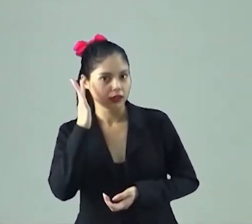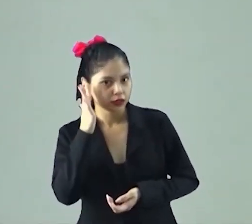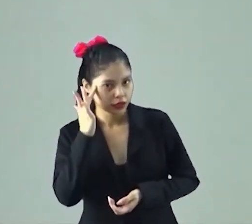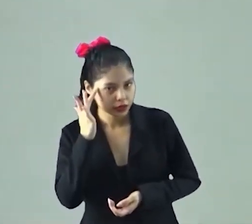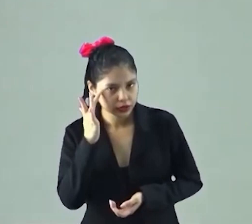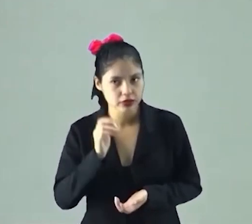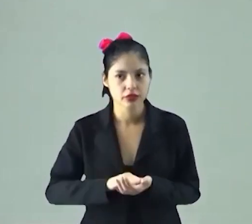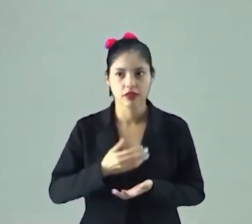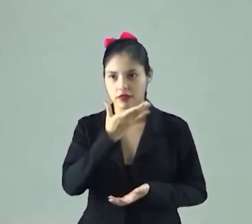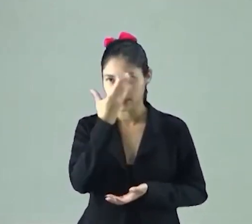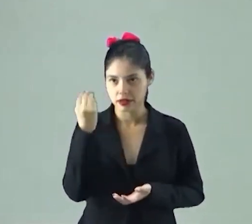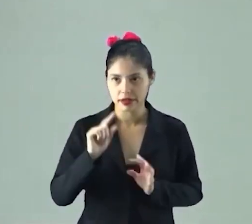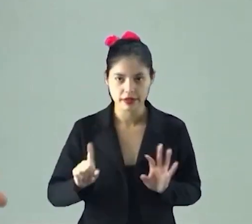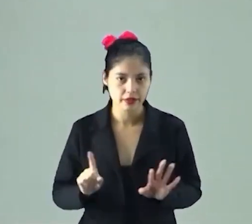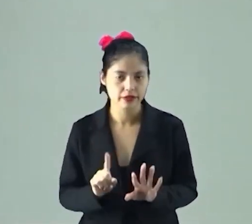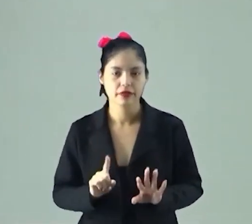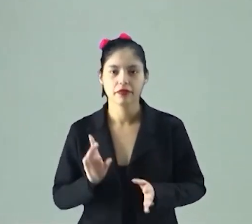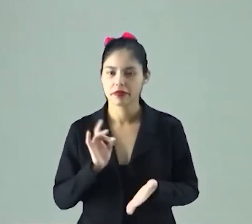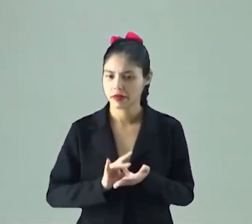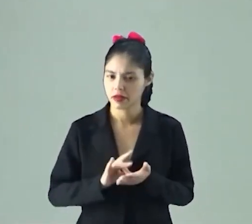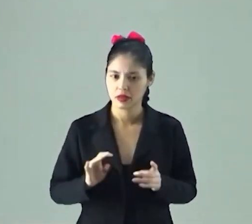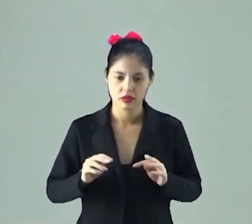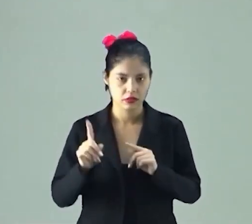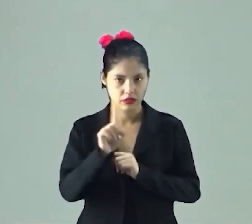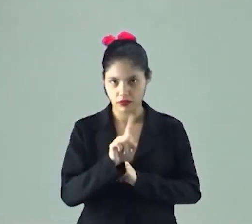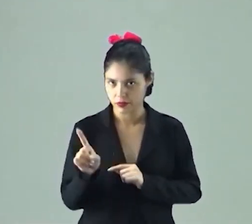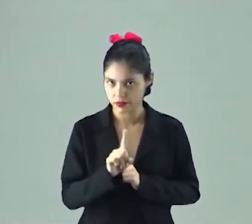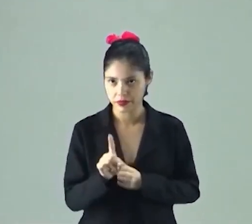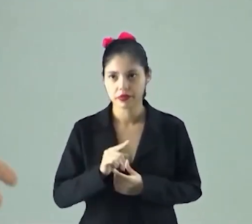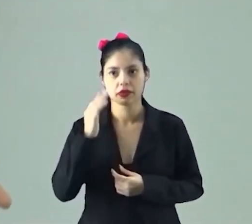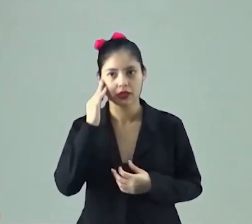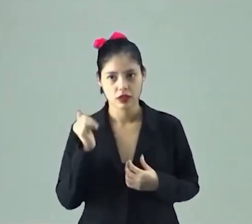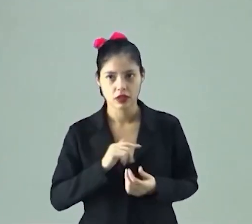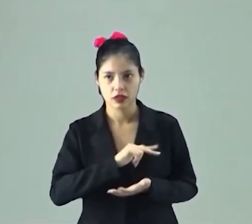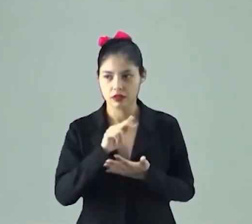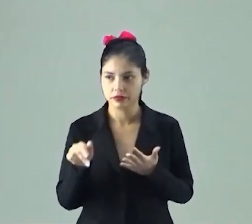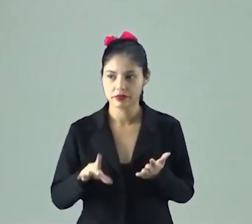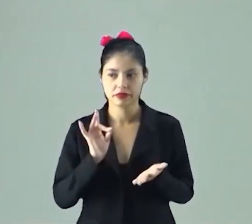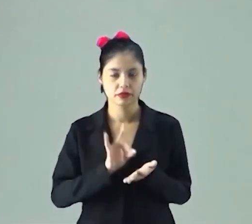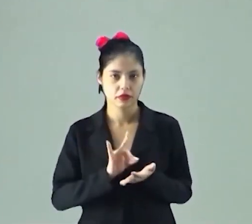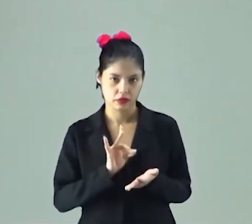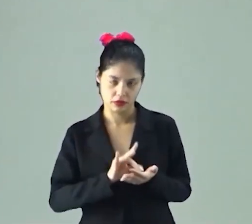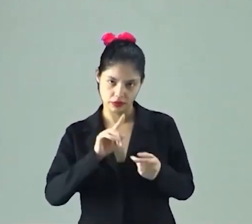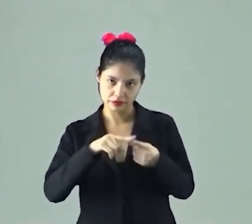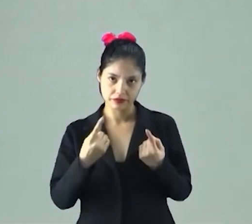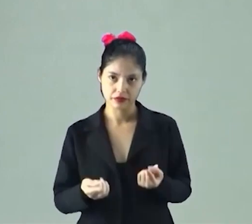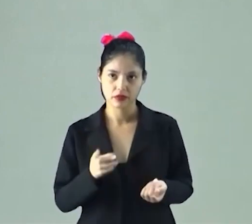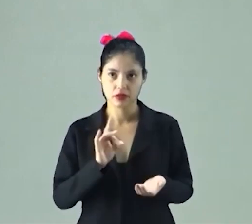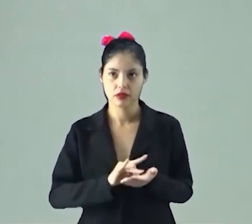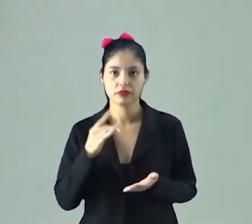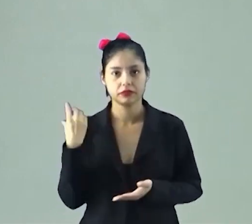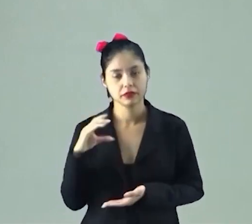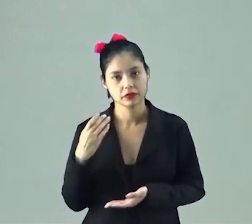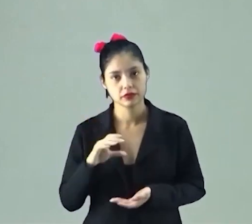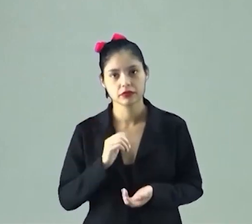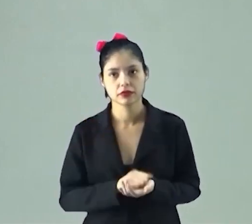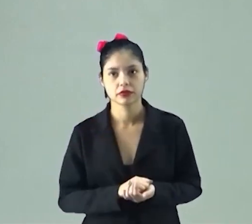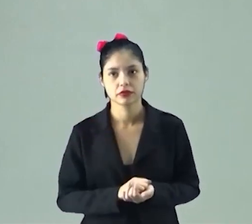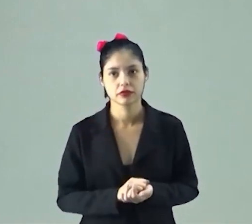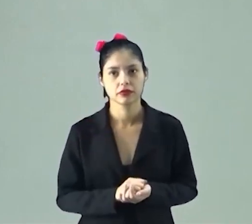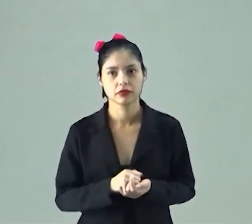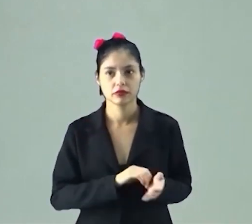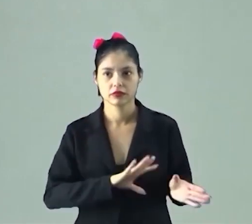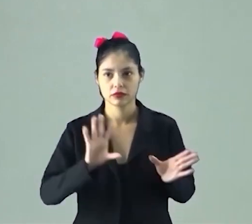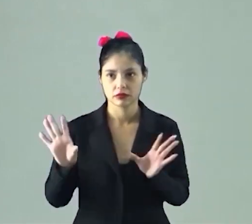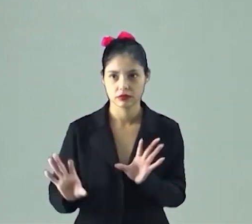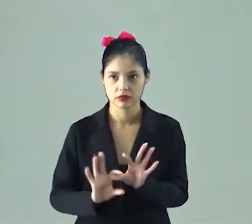bitolando e achando que é uma verdade total, porque não é. A gente sabe que tem várias verdades, mas a verdade da ciência ela já vem